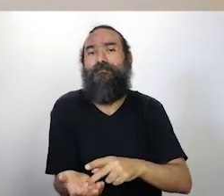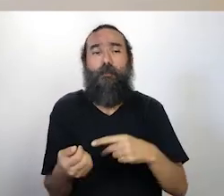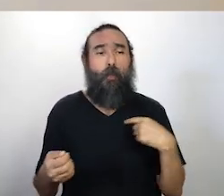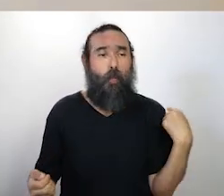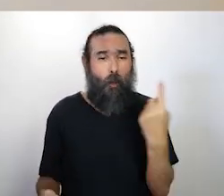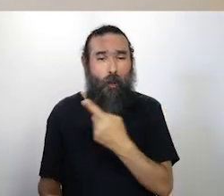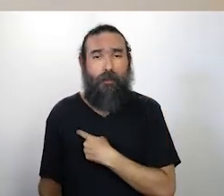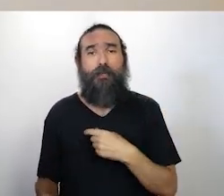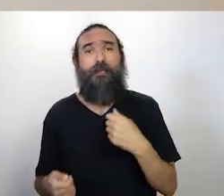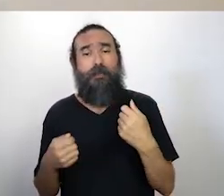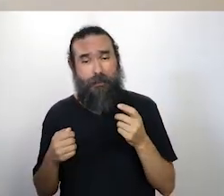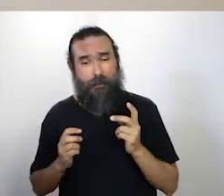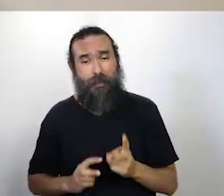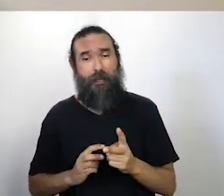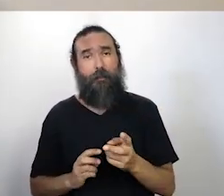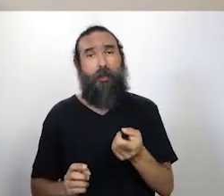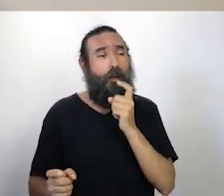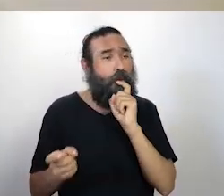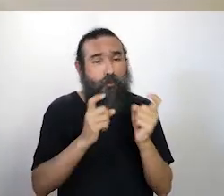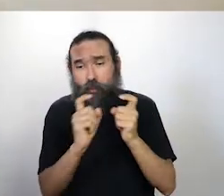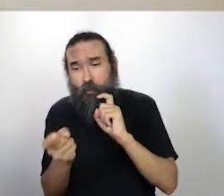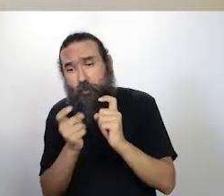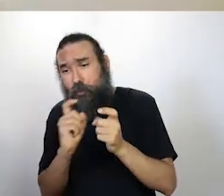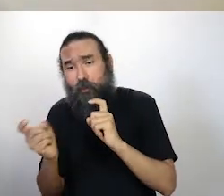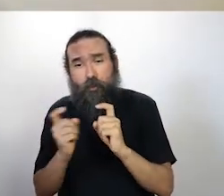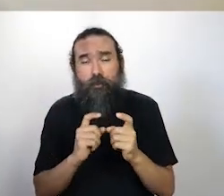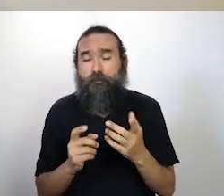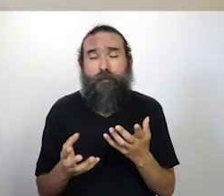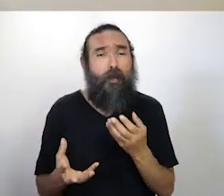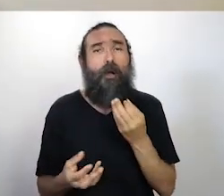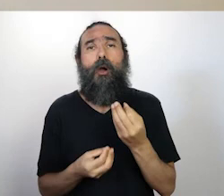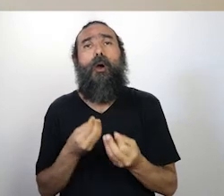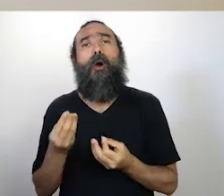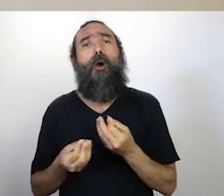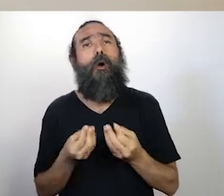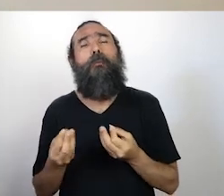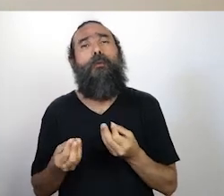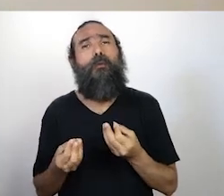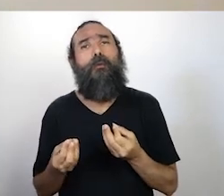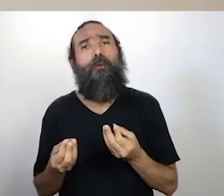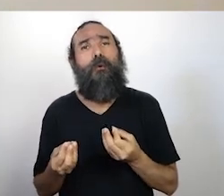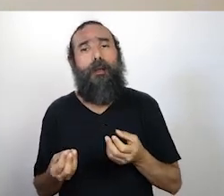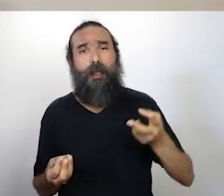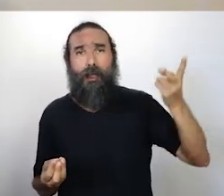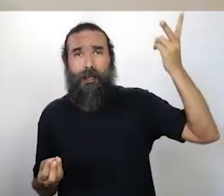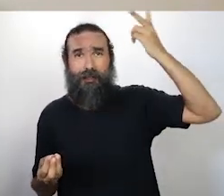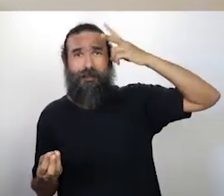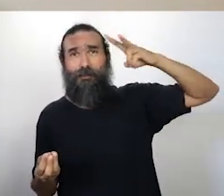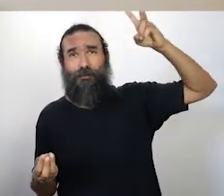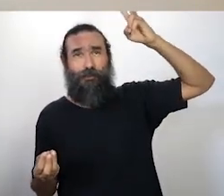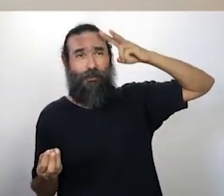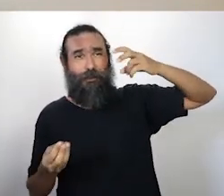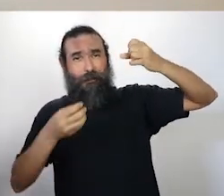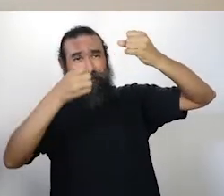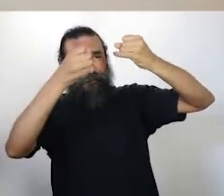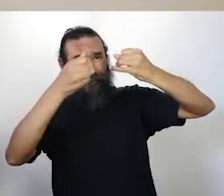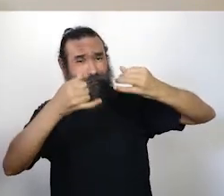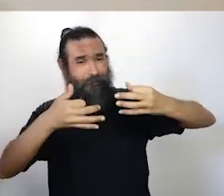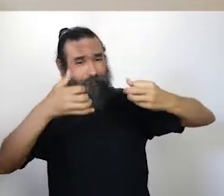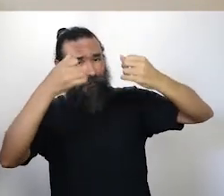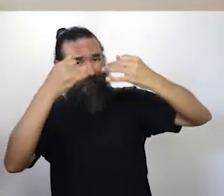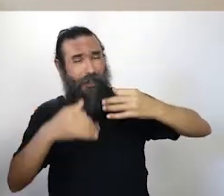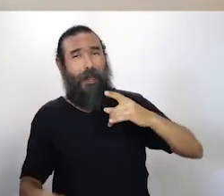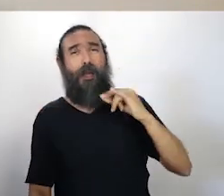A gente tem discutido, isso só para finalizar mesmo, sobre como a narrativa é